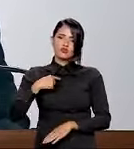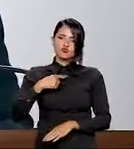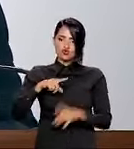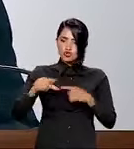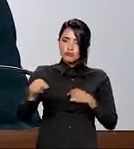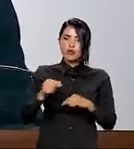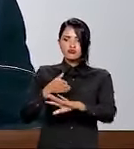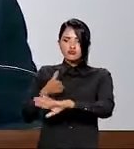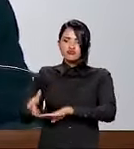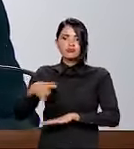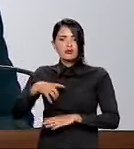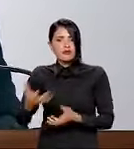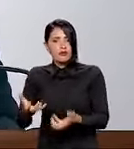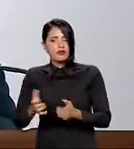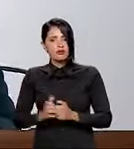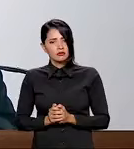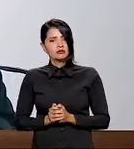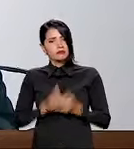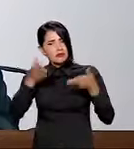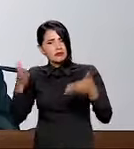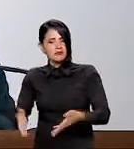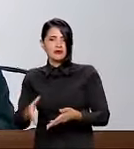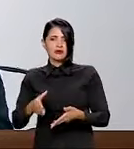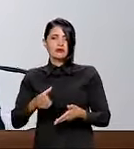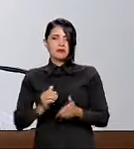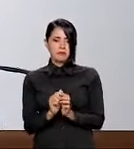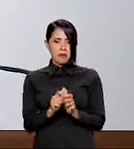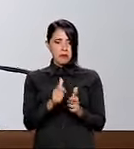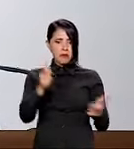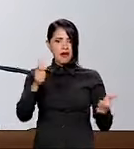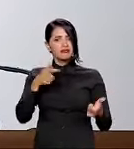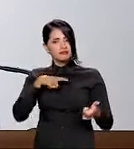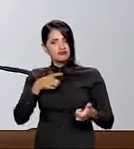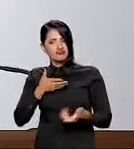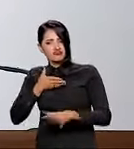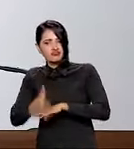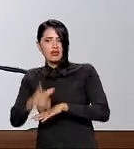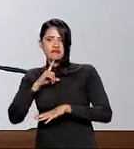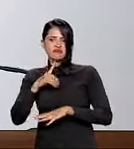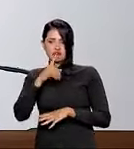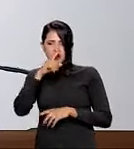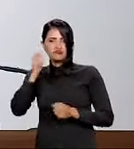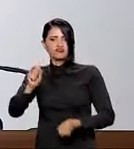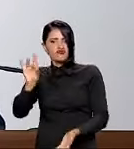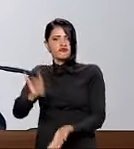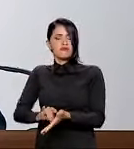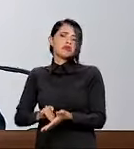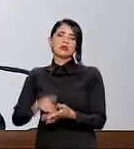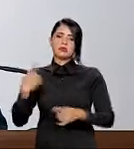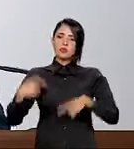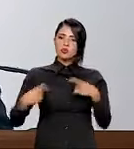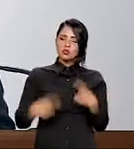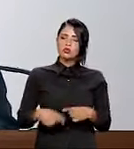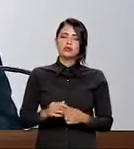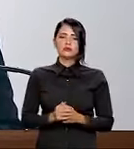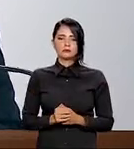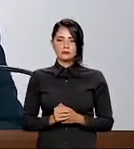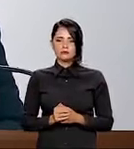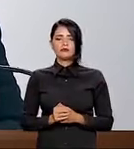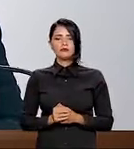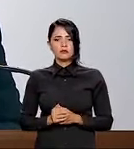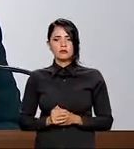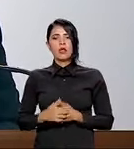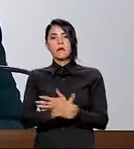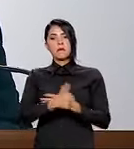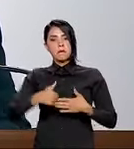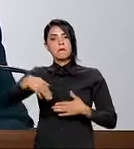entrar. Ora, tem muito mais gente para dar densidade política, para dar densidade moral,